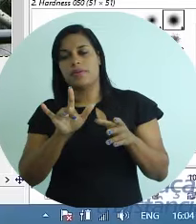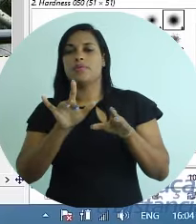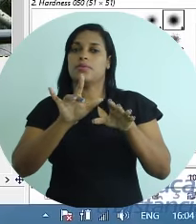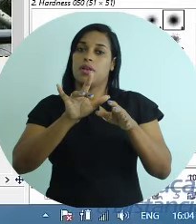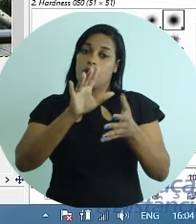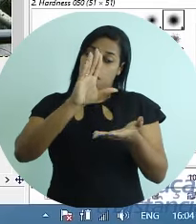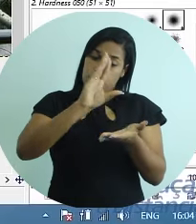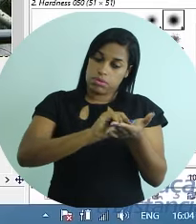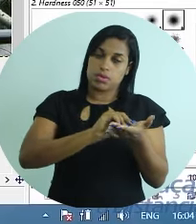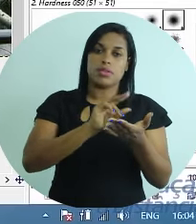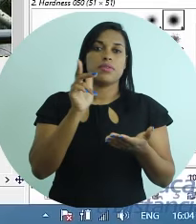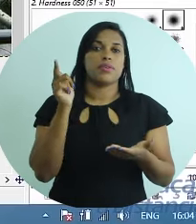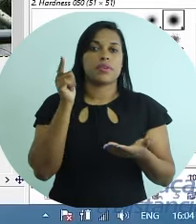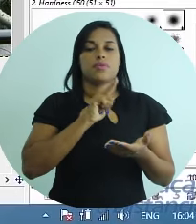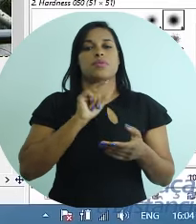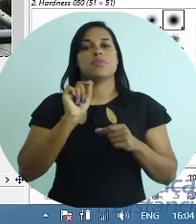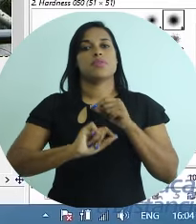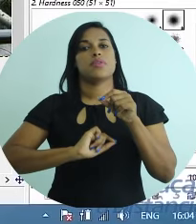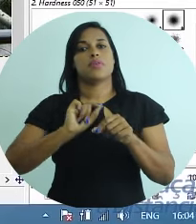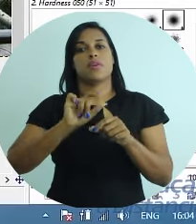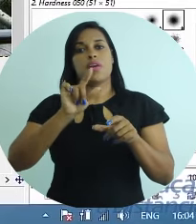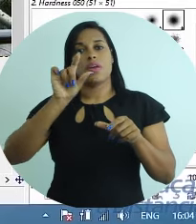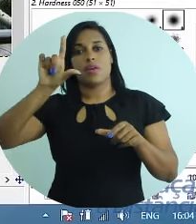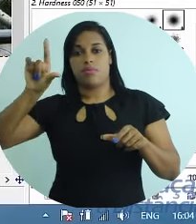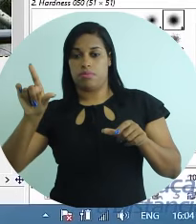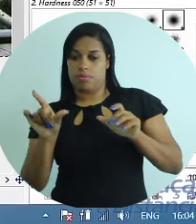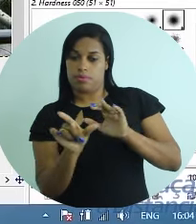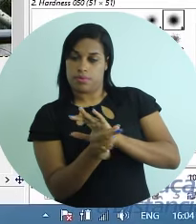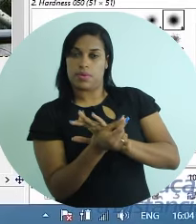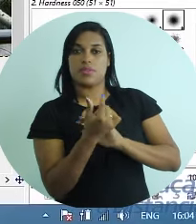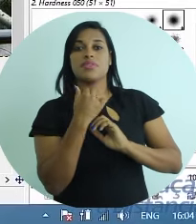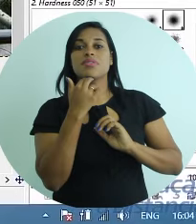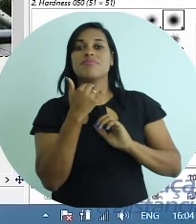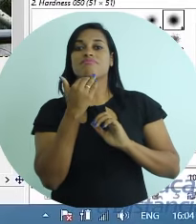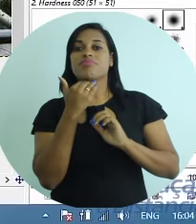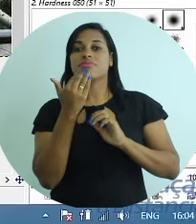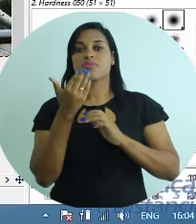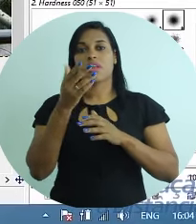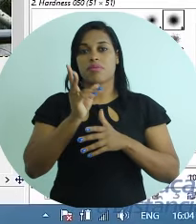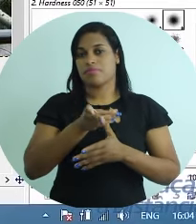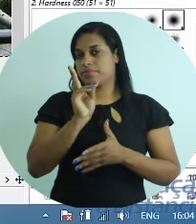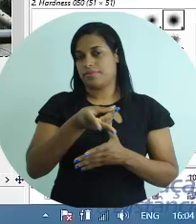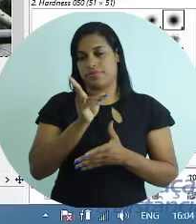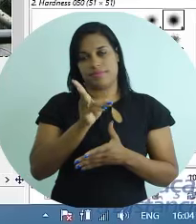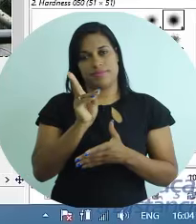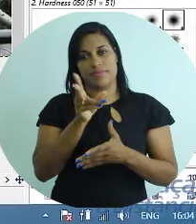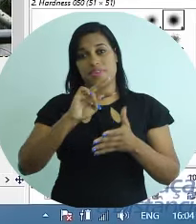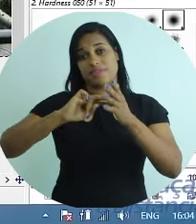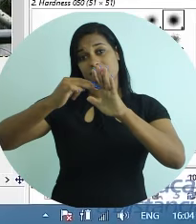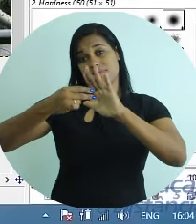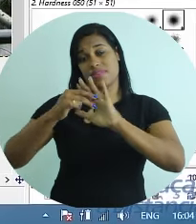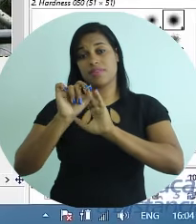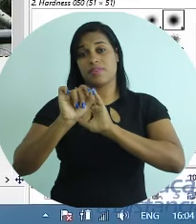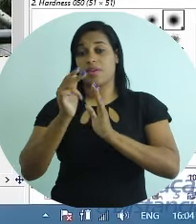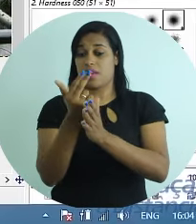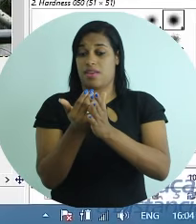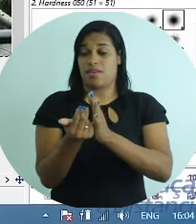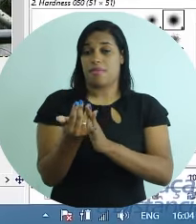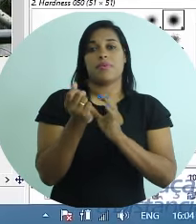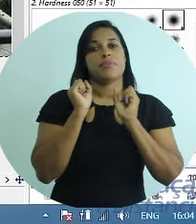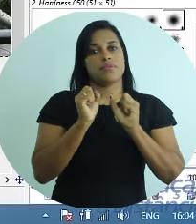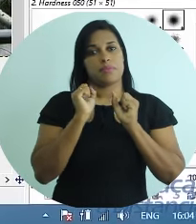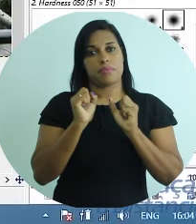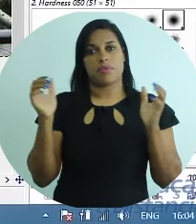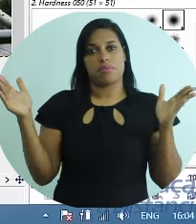ele vai agora conseguir fazer esse redimensionamento sem manter as mesmas proporções. Isso vai significar que a imagem pode